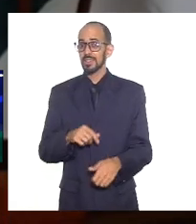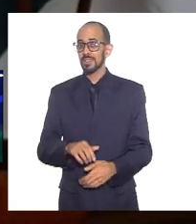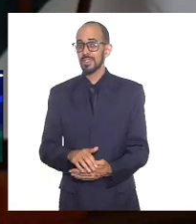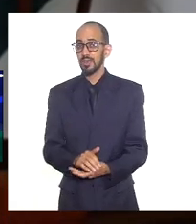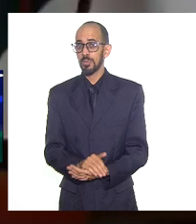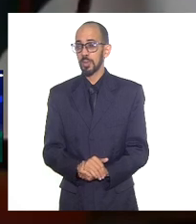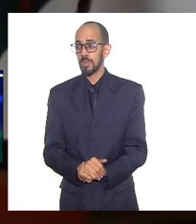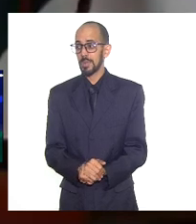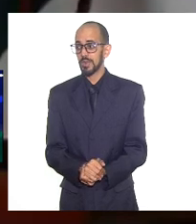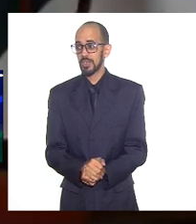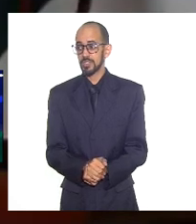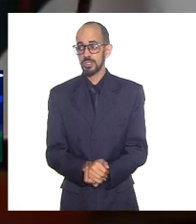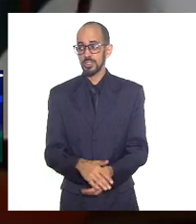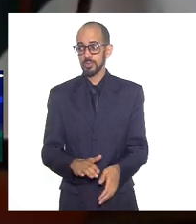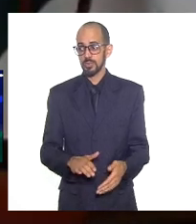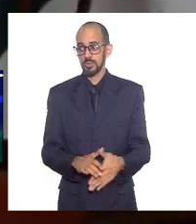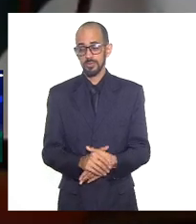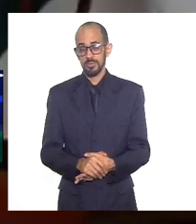Que genocídio?